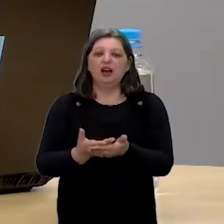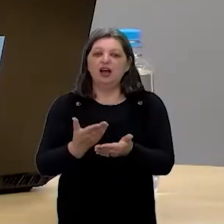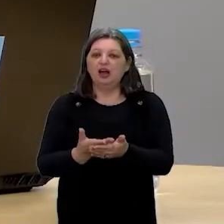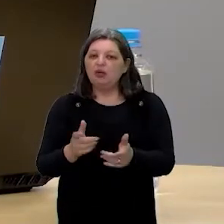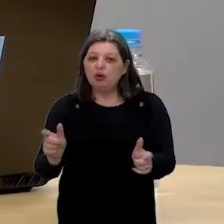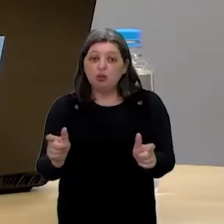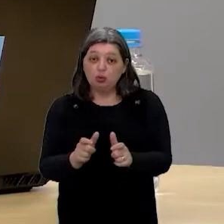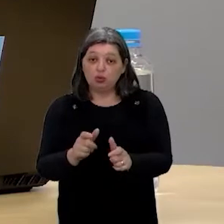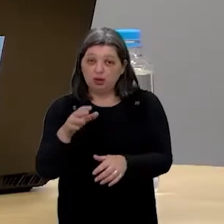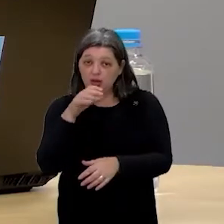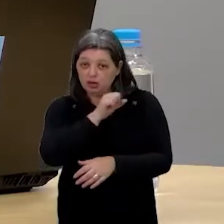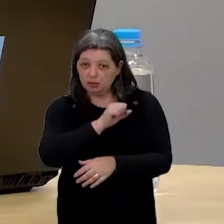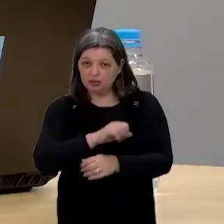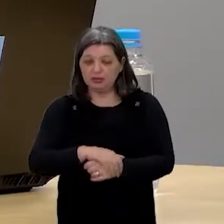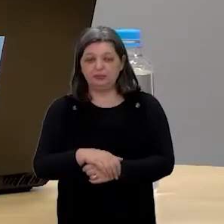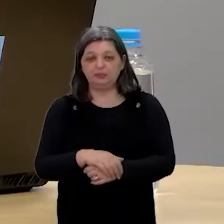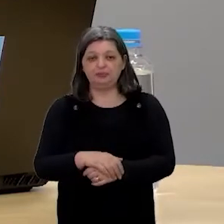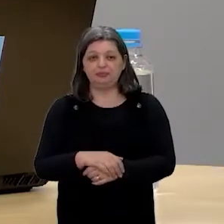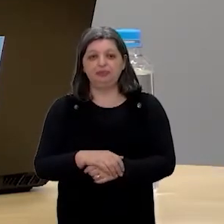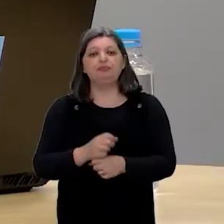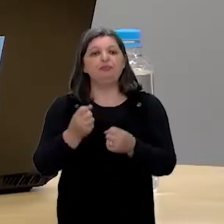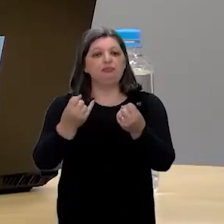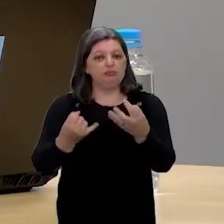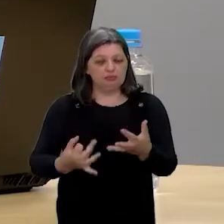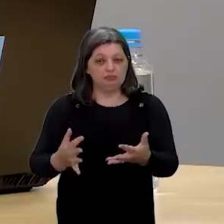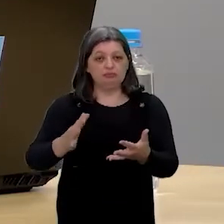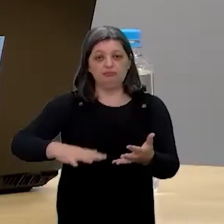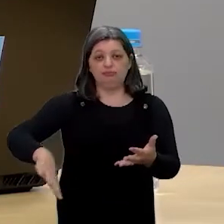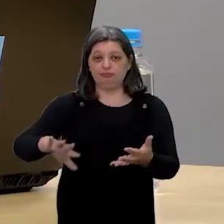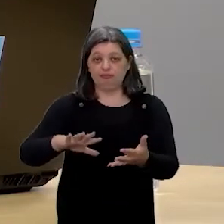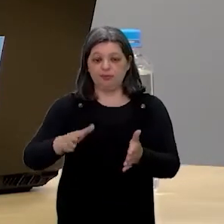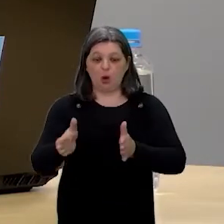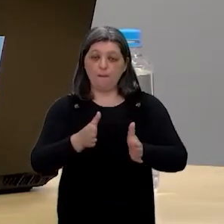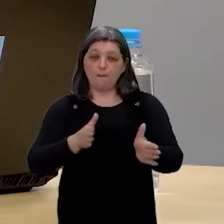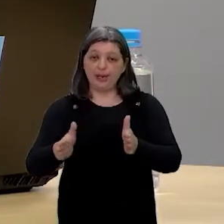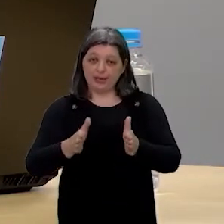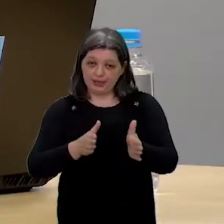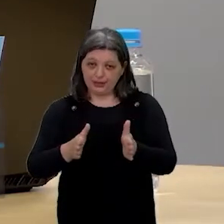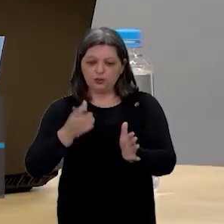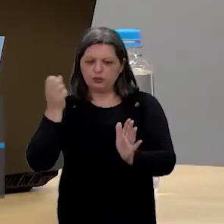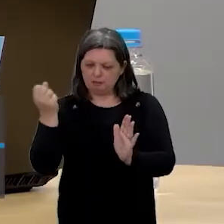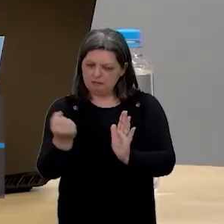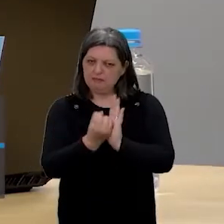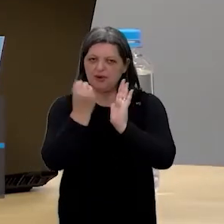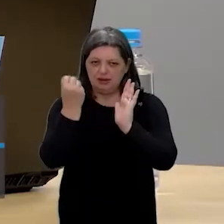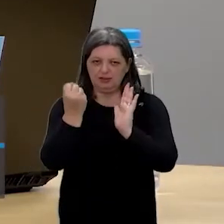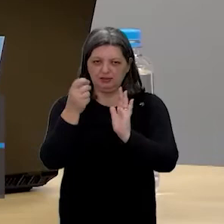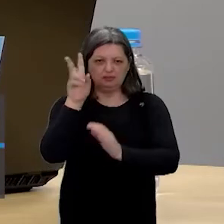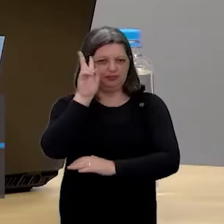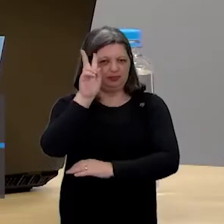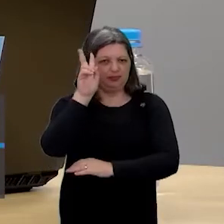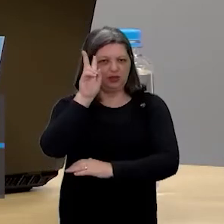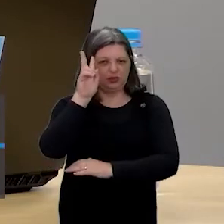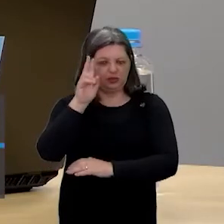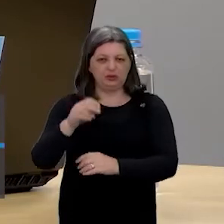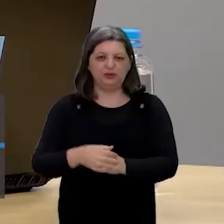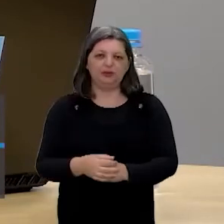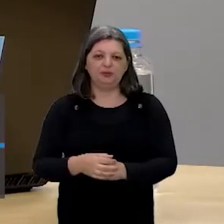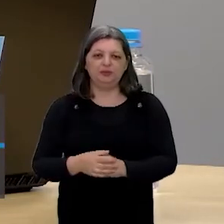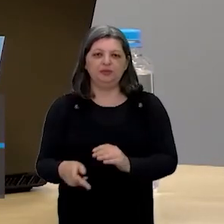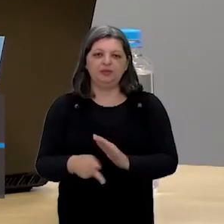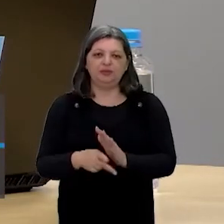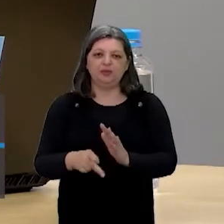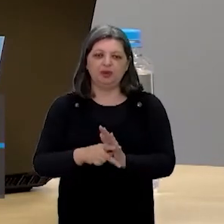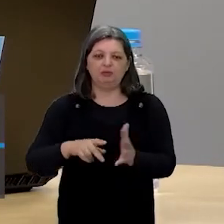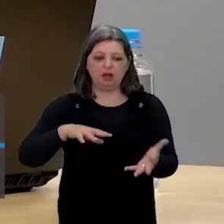passar aí alguns dos aspectos gerais desse período tão marcante, né, da história, que dividiu o mundo em